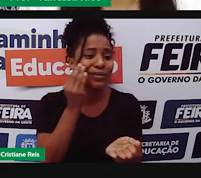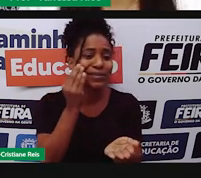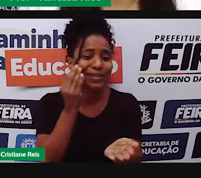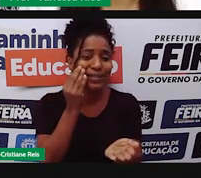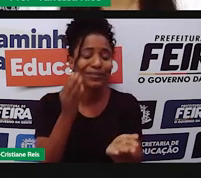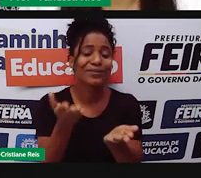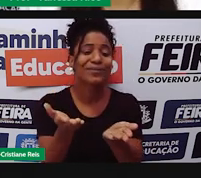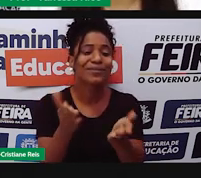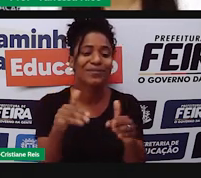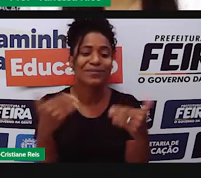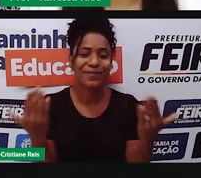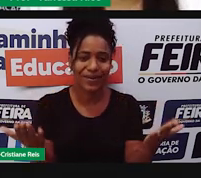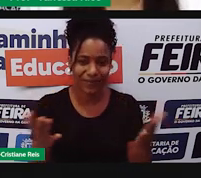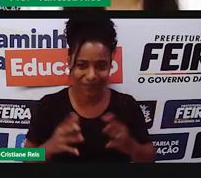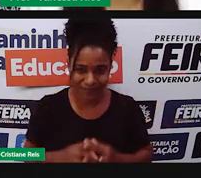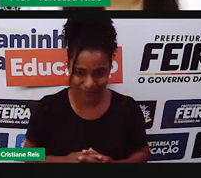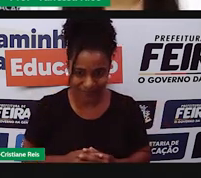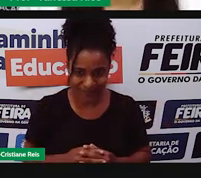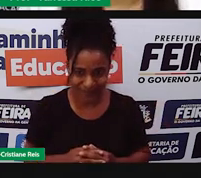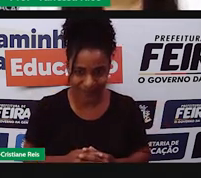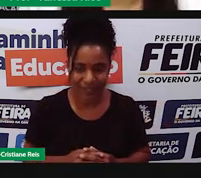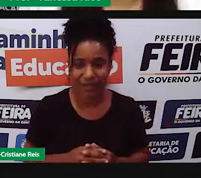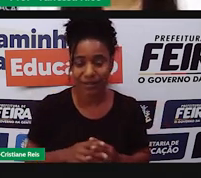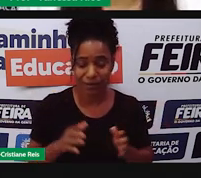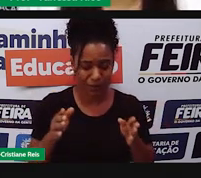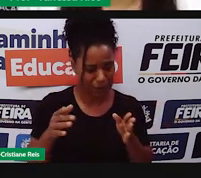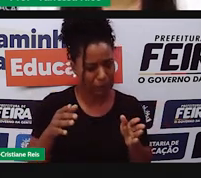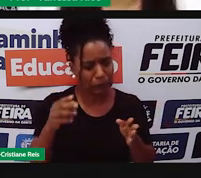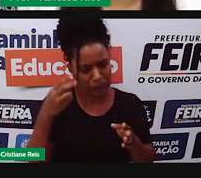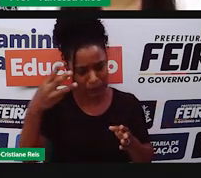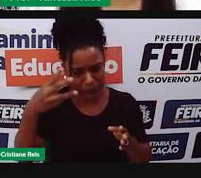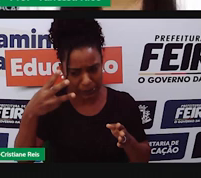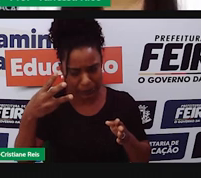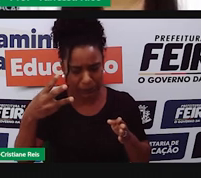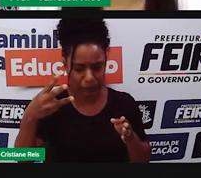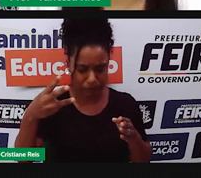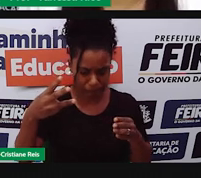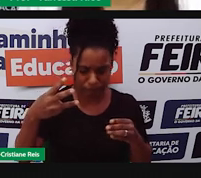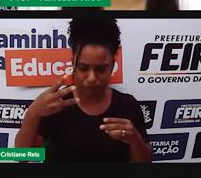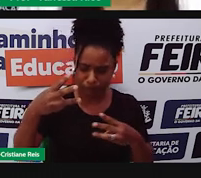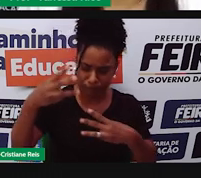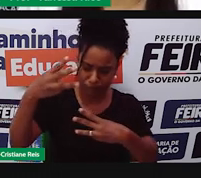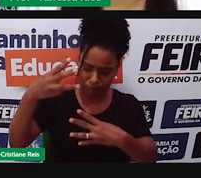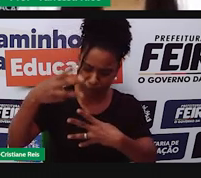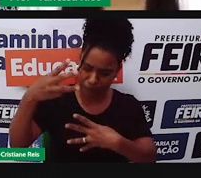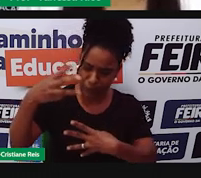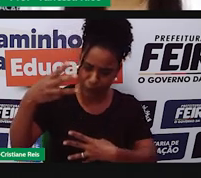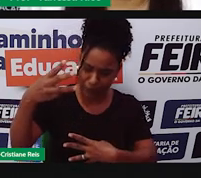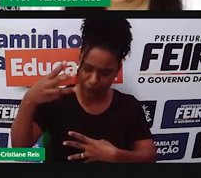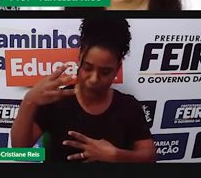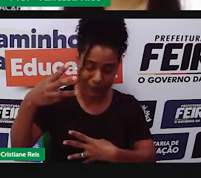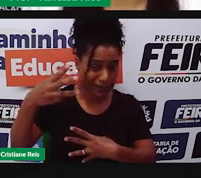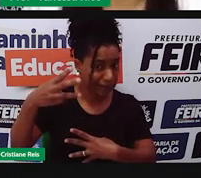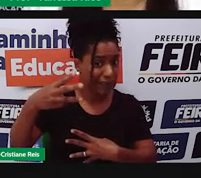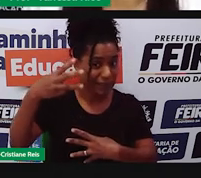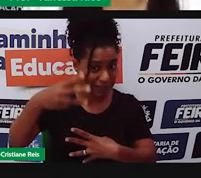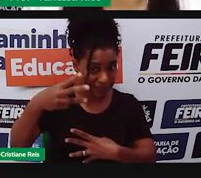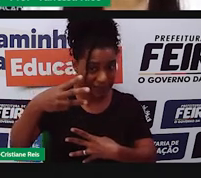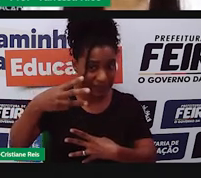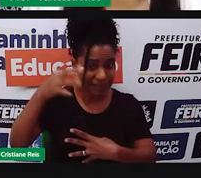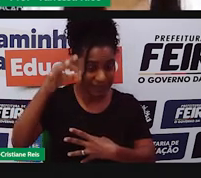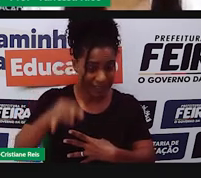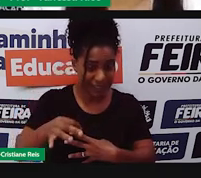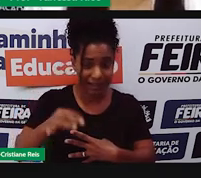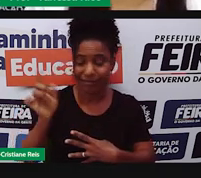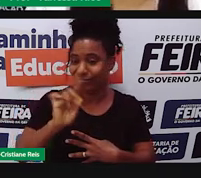está entre o 3 e o 4. Significa que não são 3 horas, exatas, não é? Que ele já